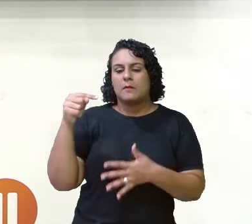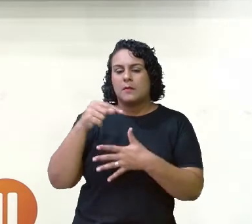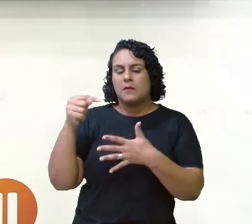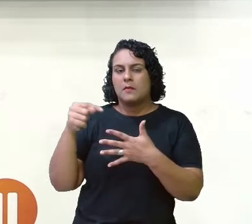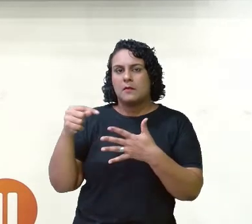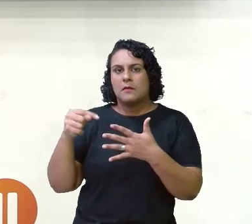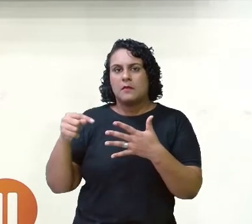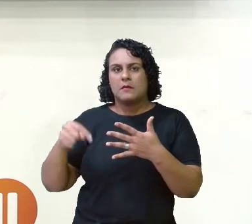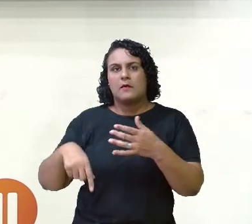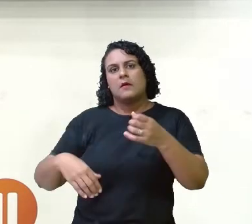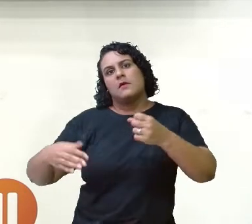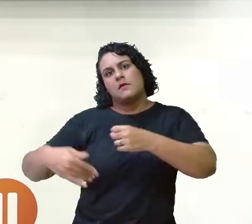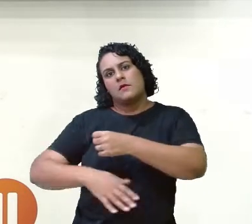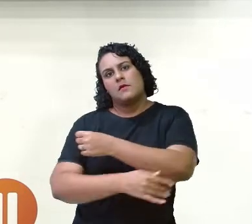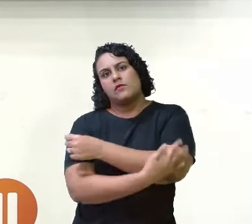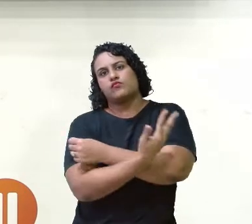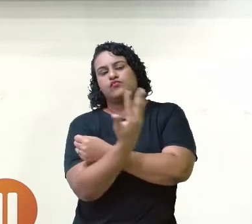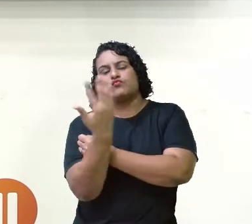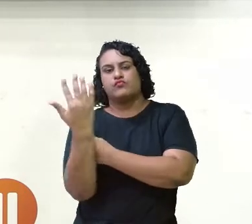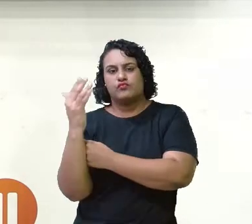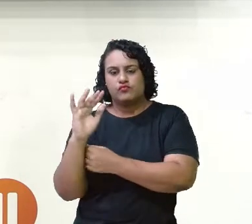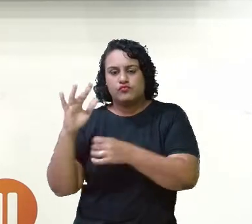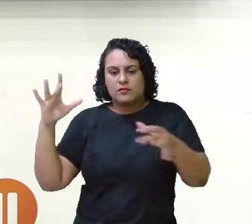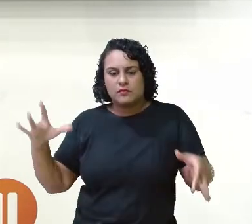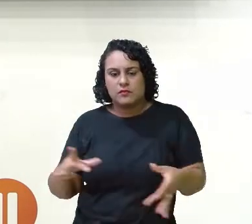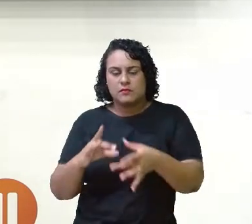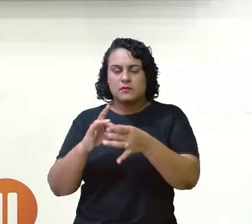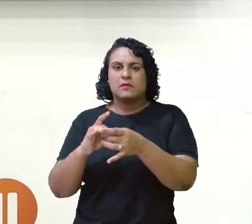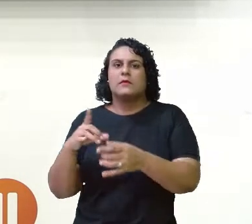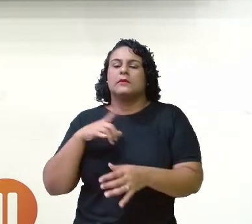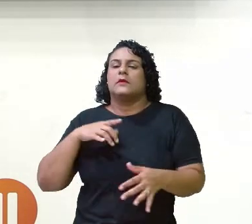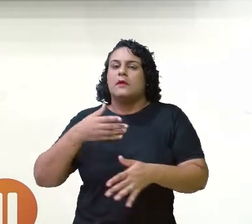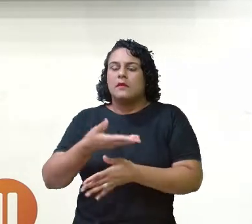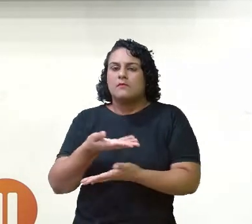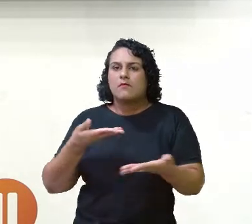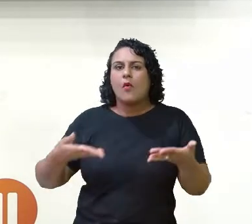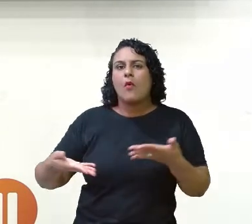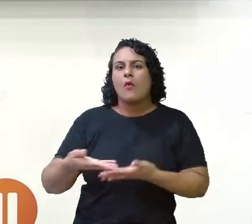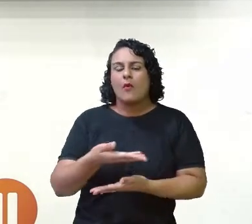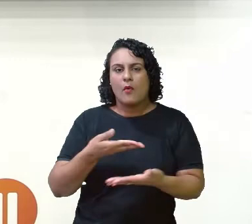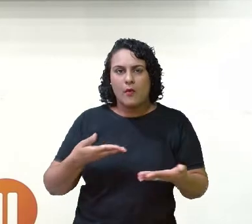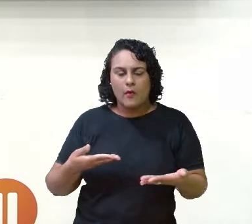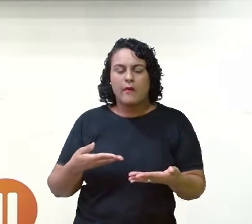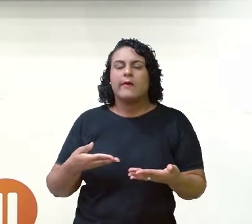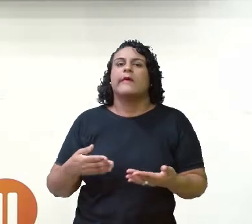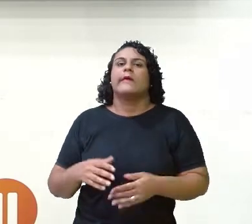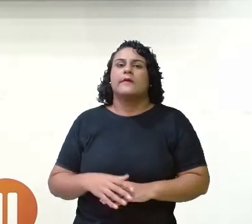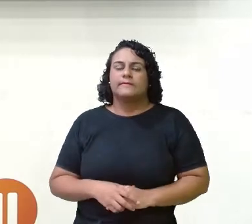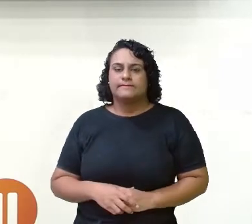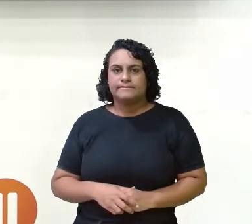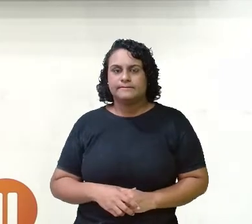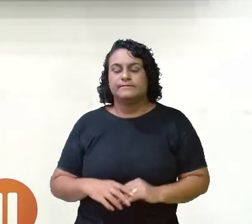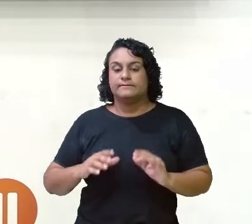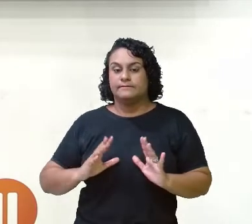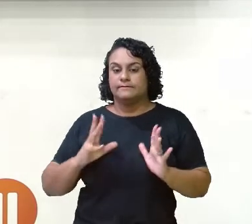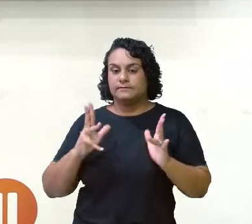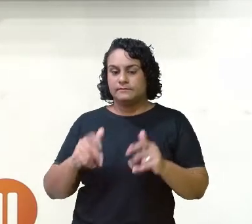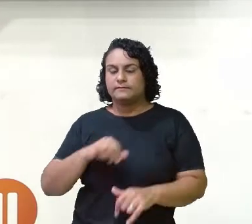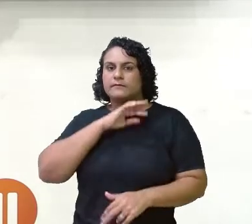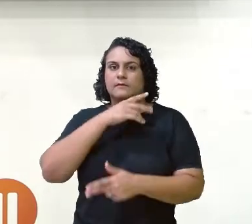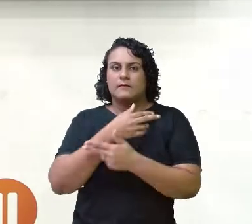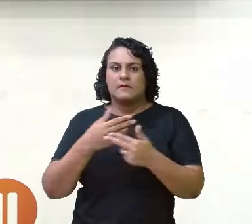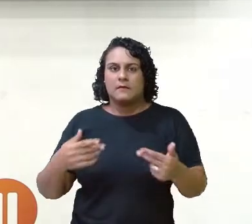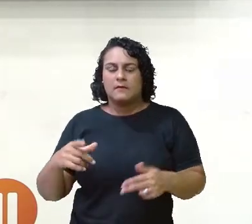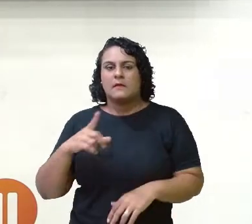dos ecossistemas, se relacionam, realizando trocas de energia de matéria. Todos os